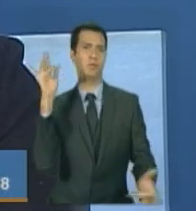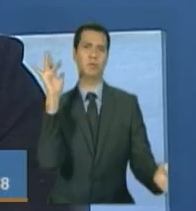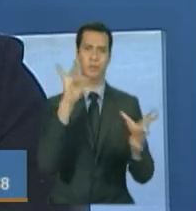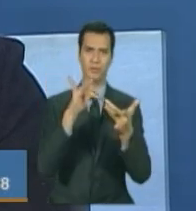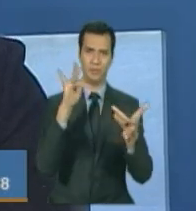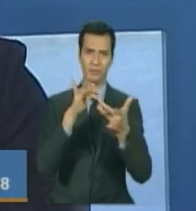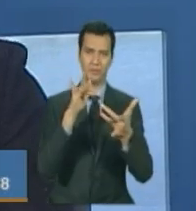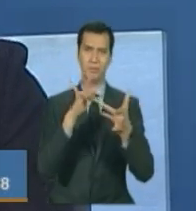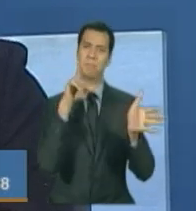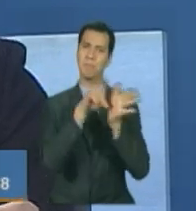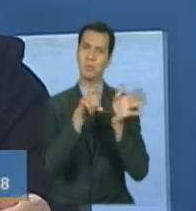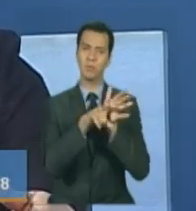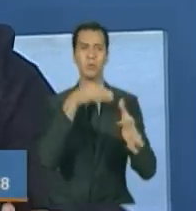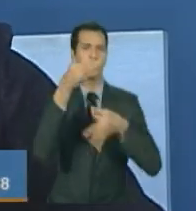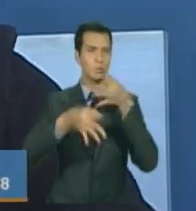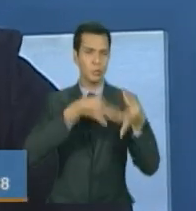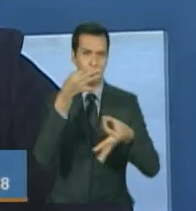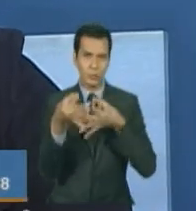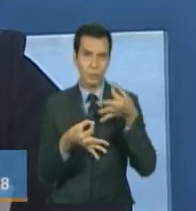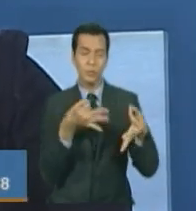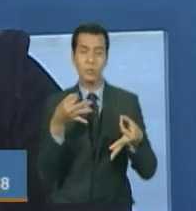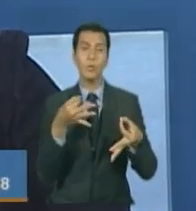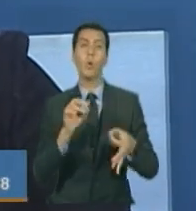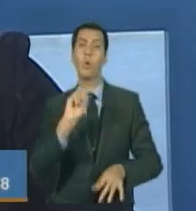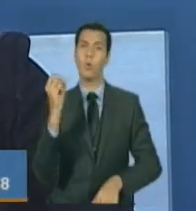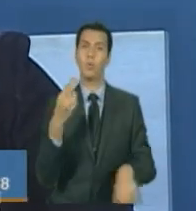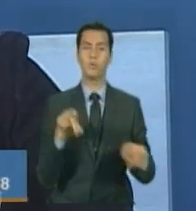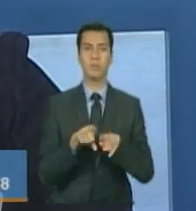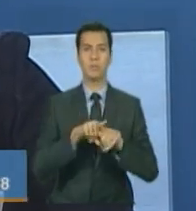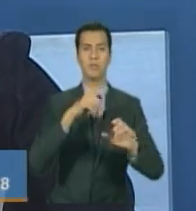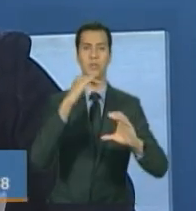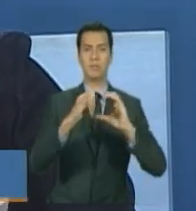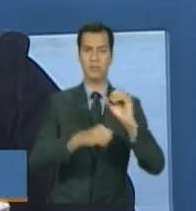61-3799-5863, 5864, 5867, 5868.